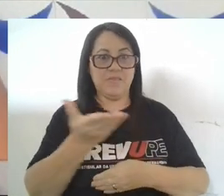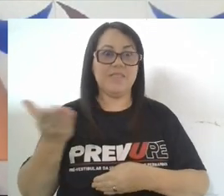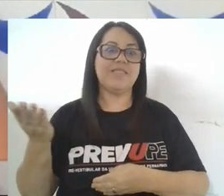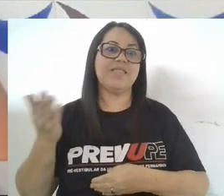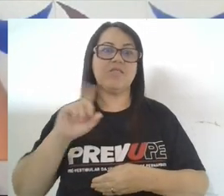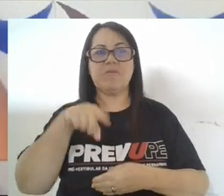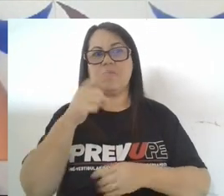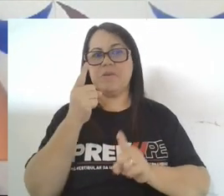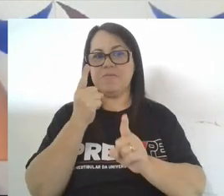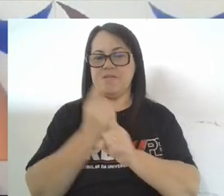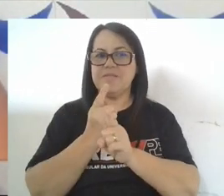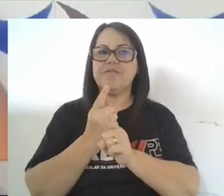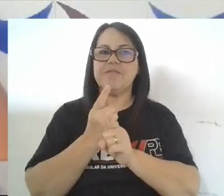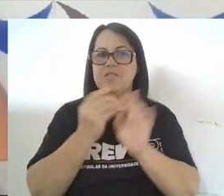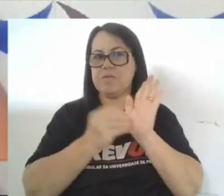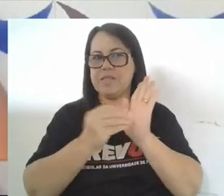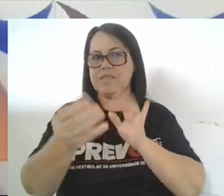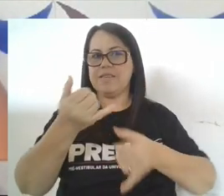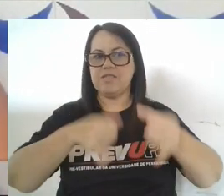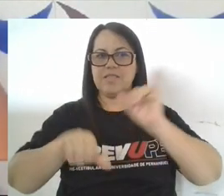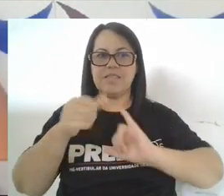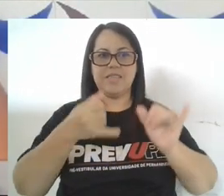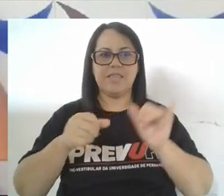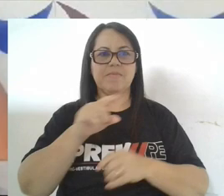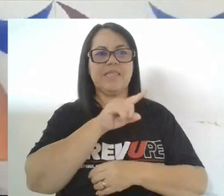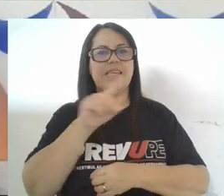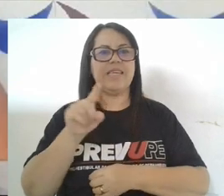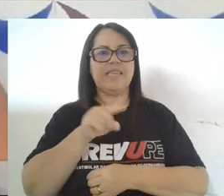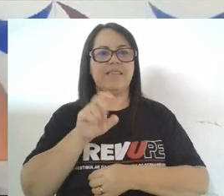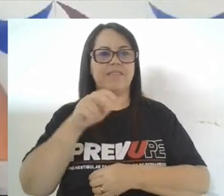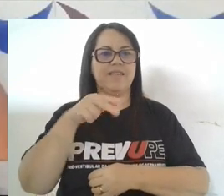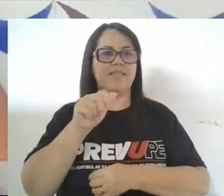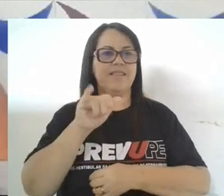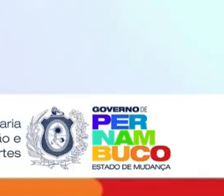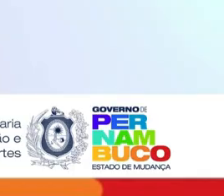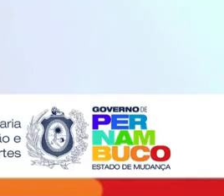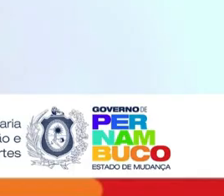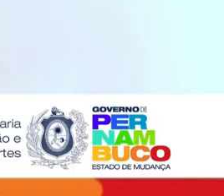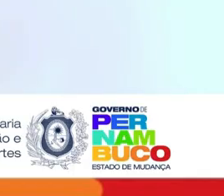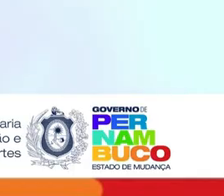no próximo vídeo com mais dicas de química. Zenaide, abraço forte!